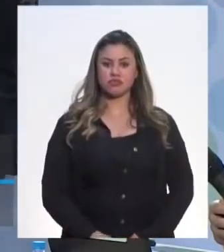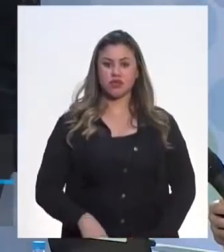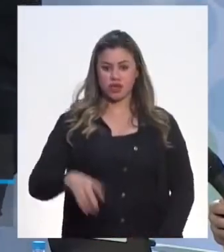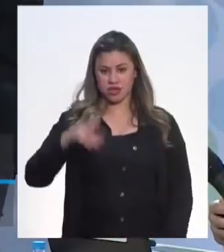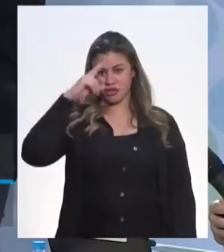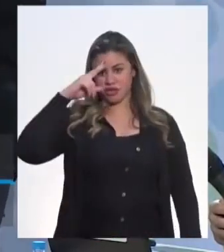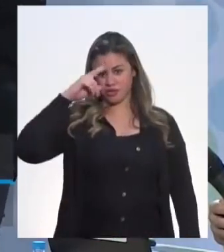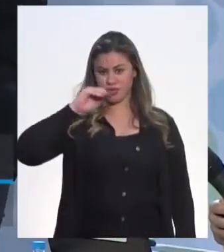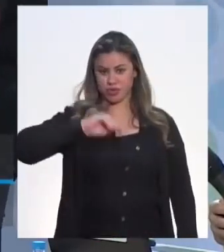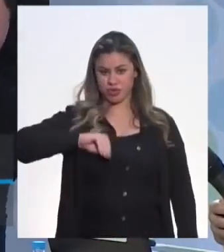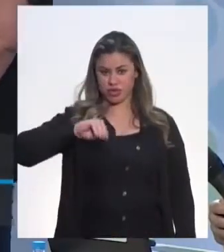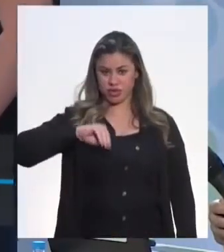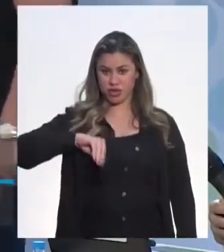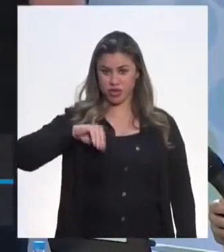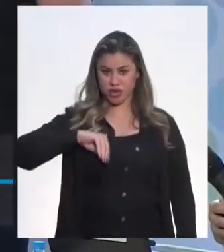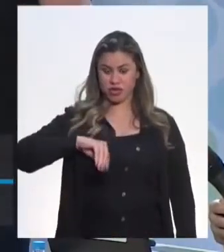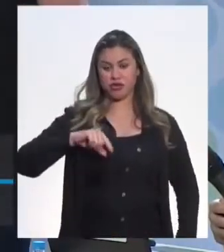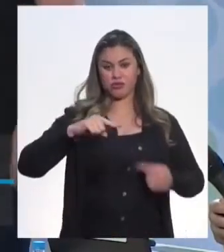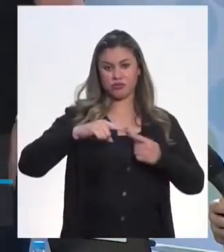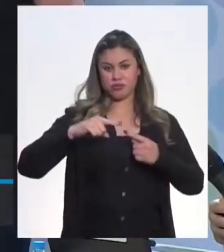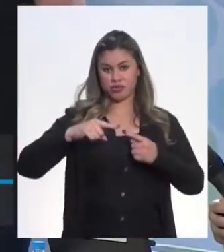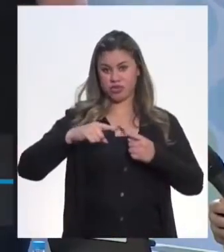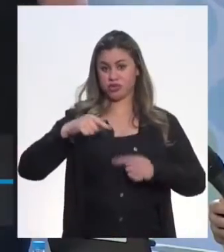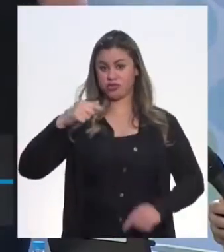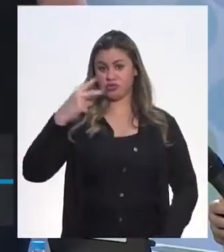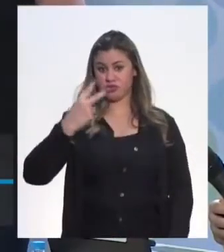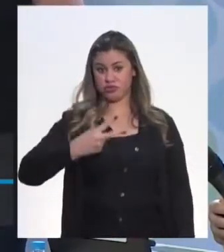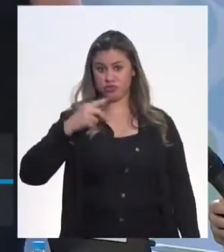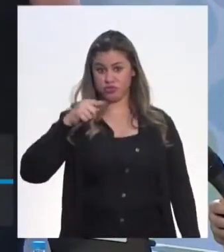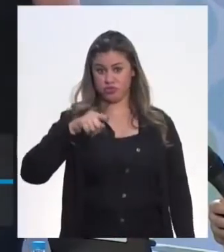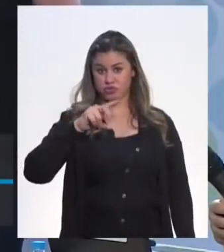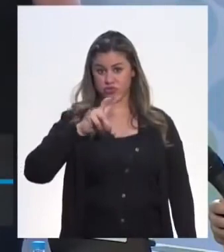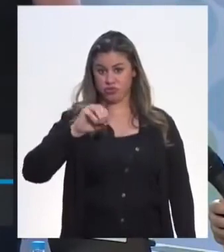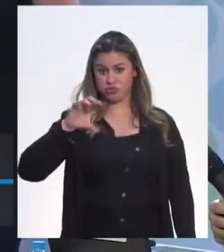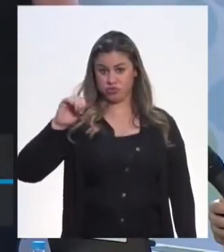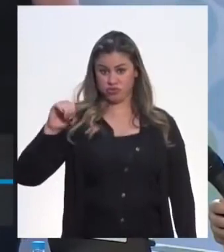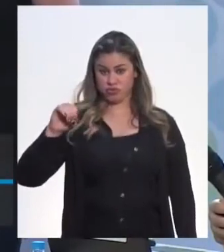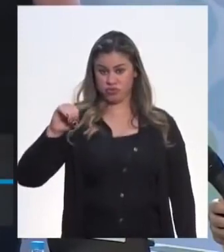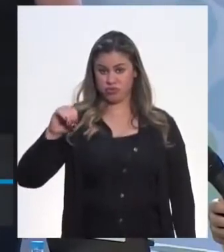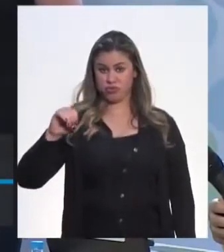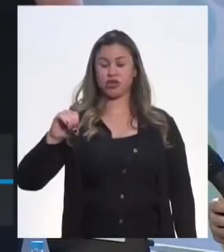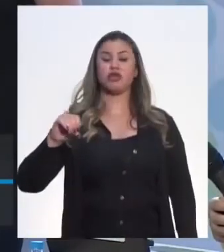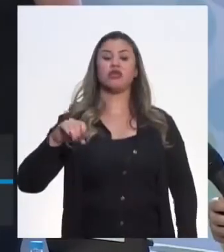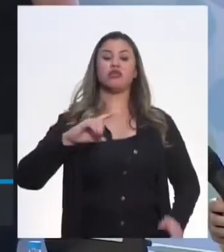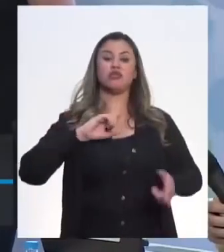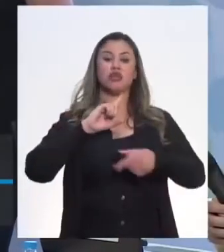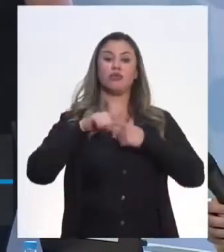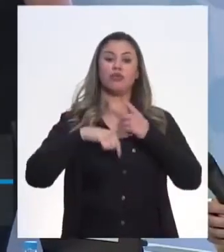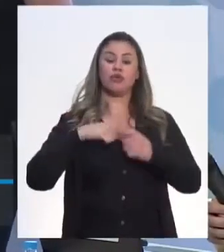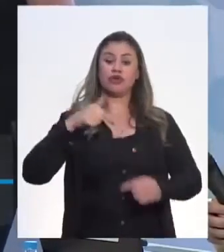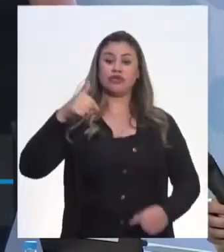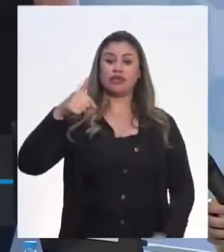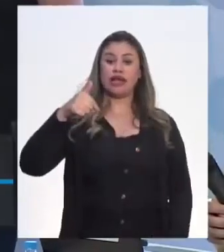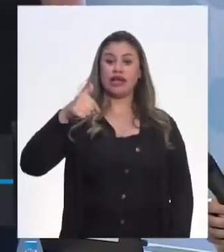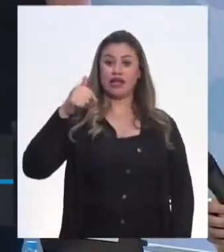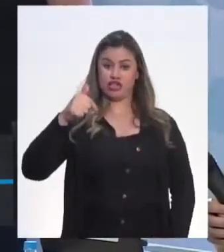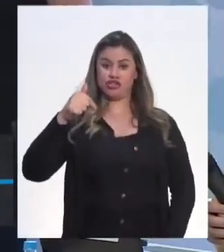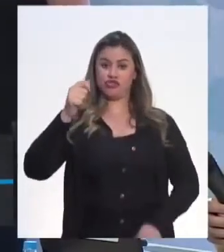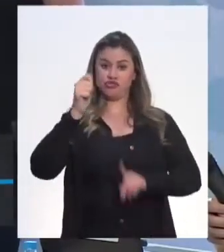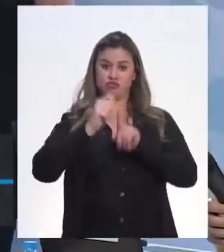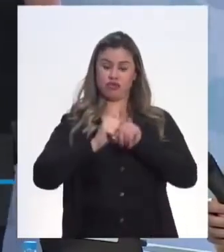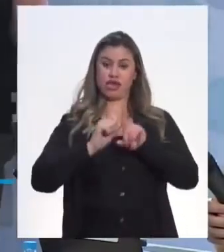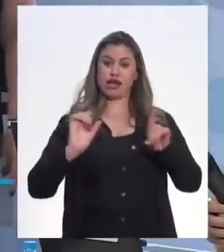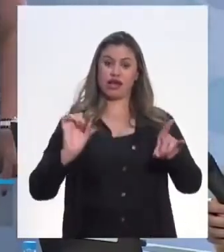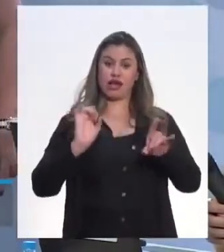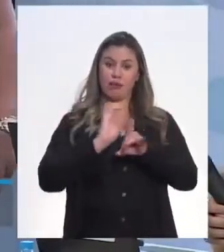dela é r$ 2500 a partir do oitavo mês então seja